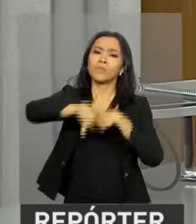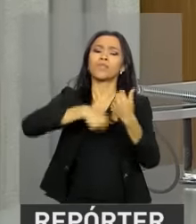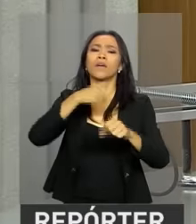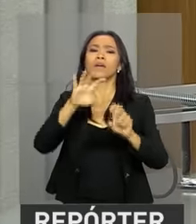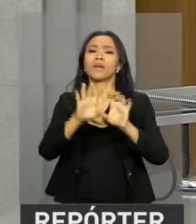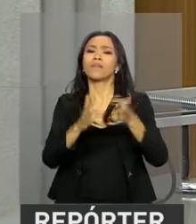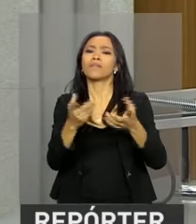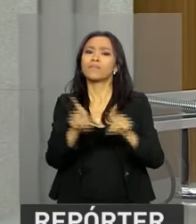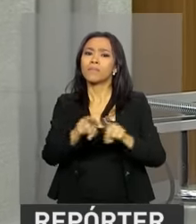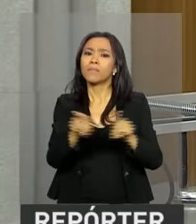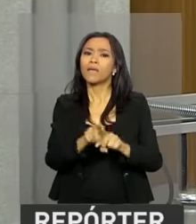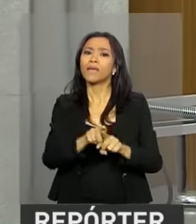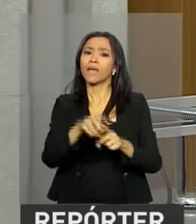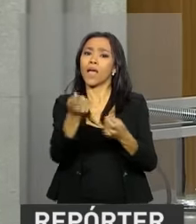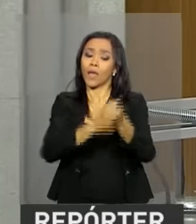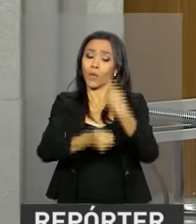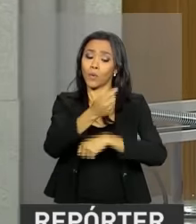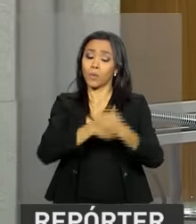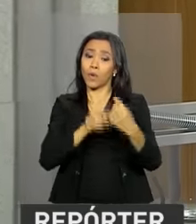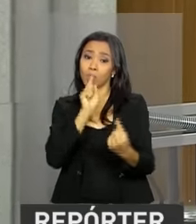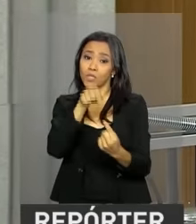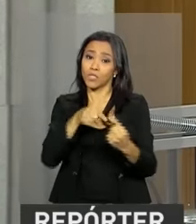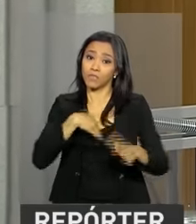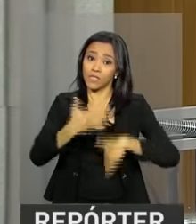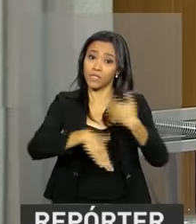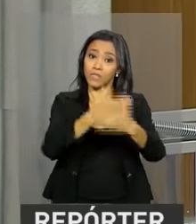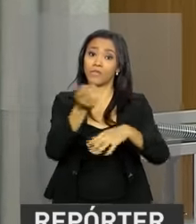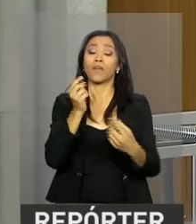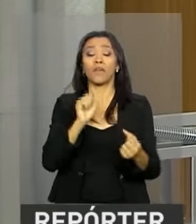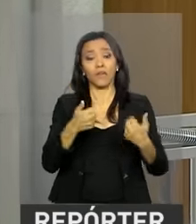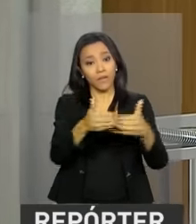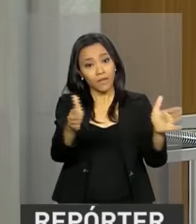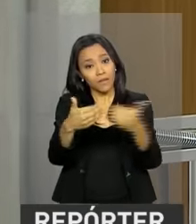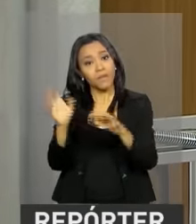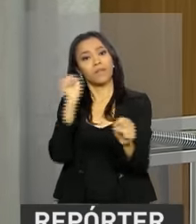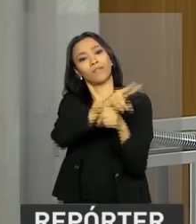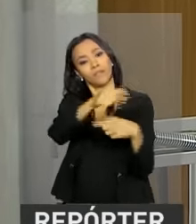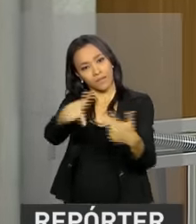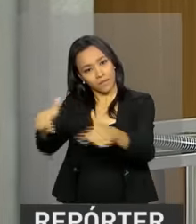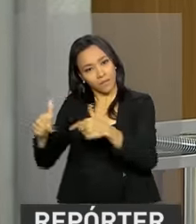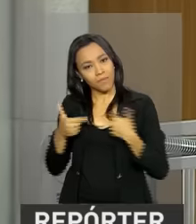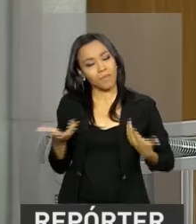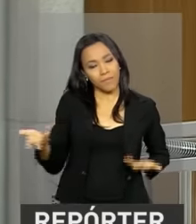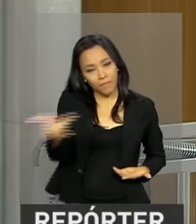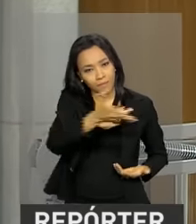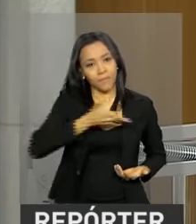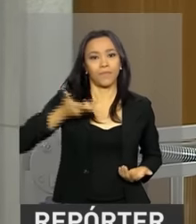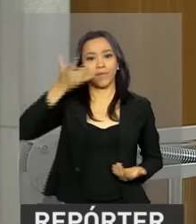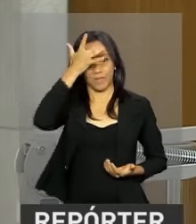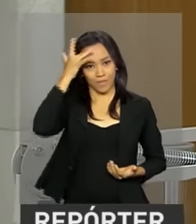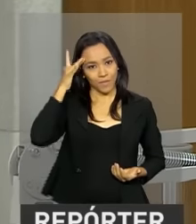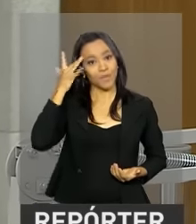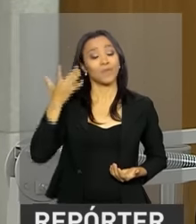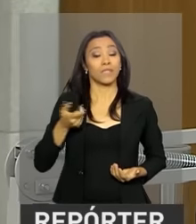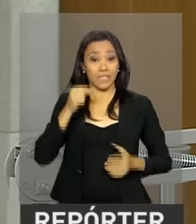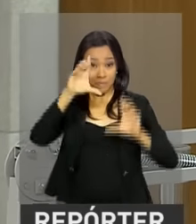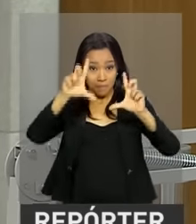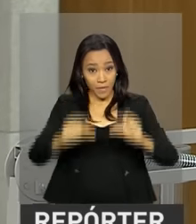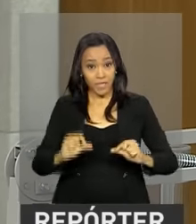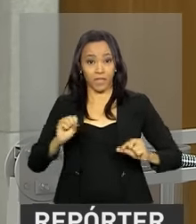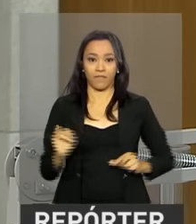que Cresça e seja capaz de gerar empregos e gerar renda para a população e baixar a